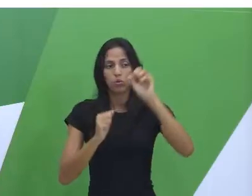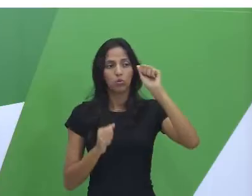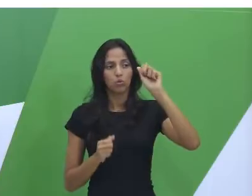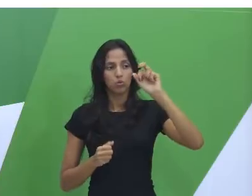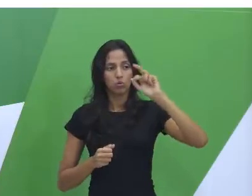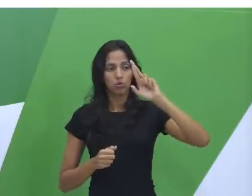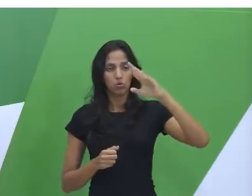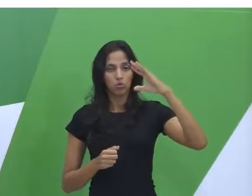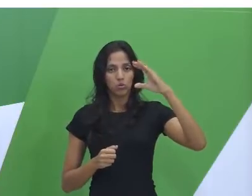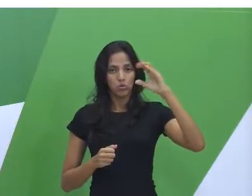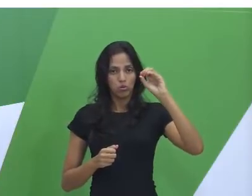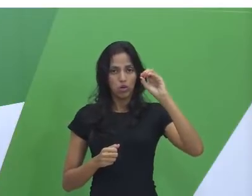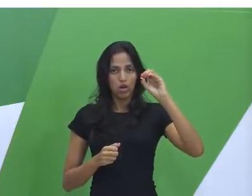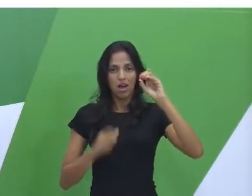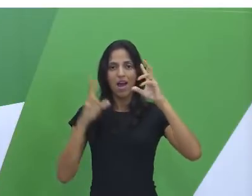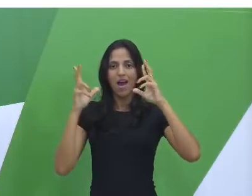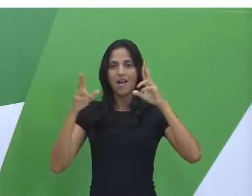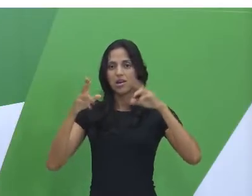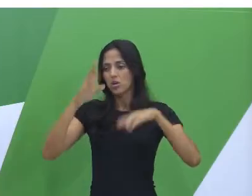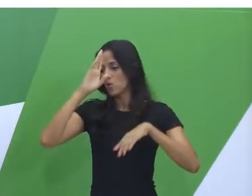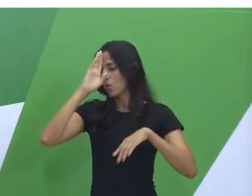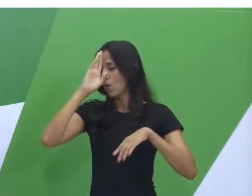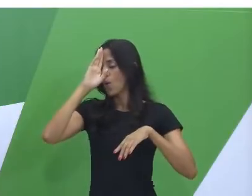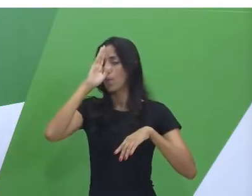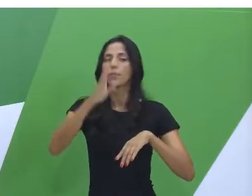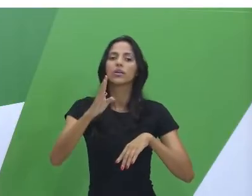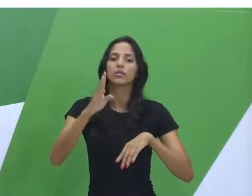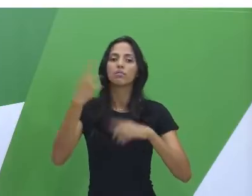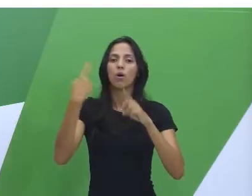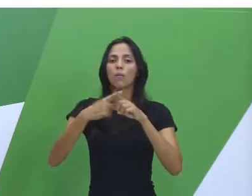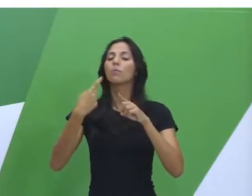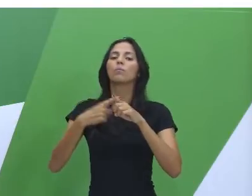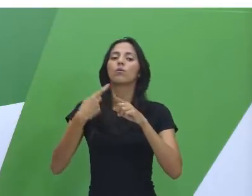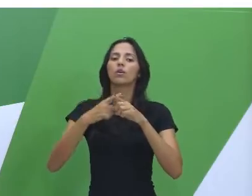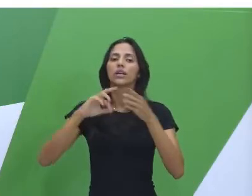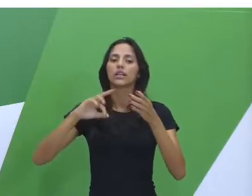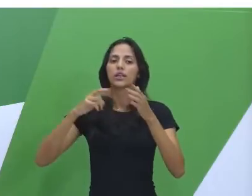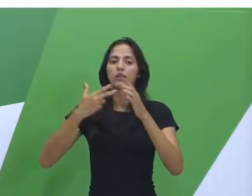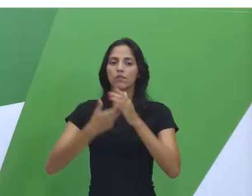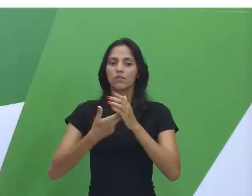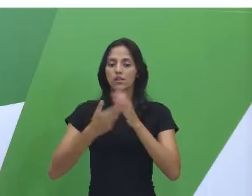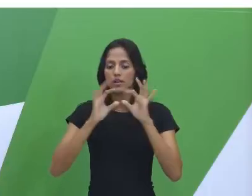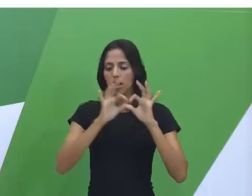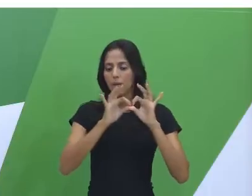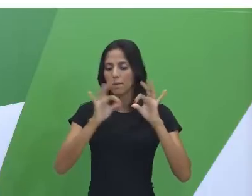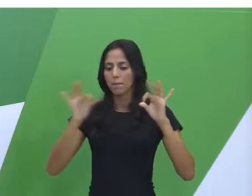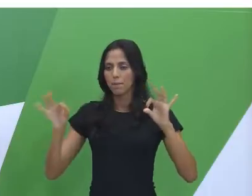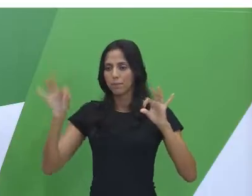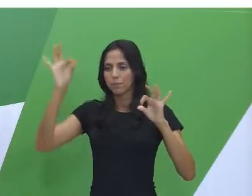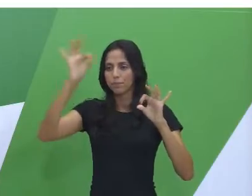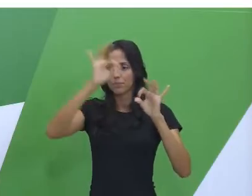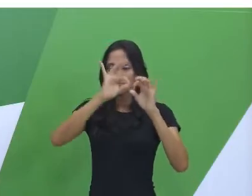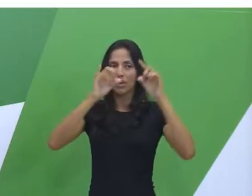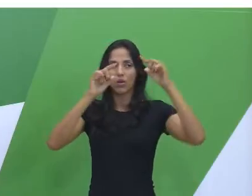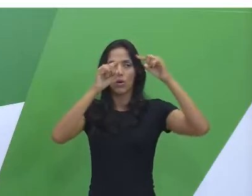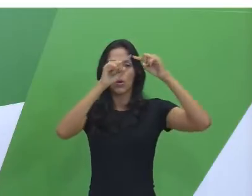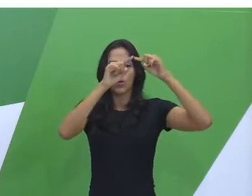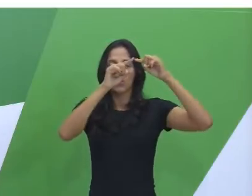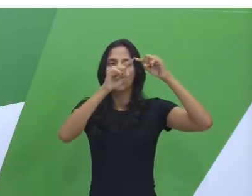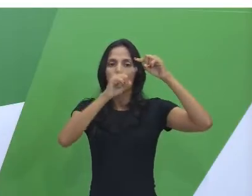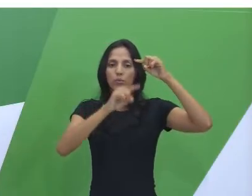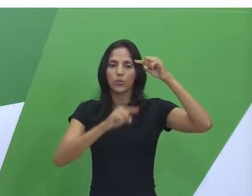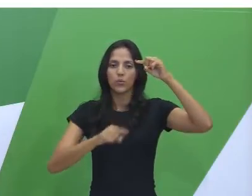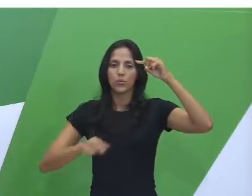ângulo central. A medida de um arco é entendida como a medida do seu ângulo central. Para medir um arco,